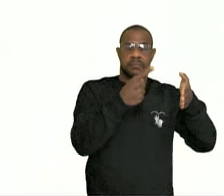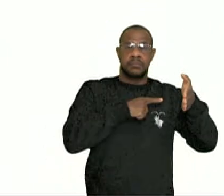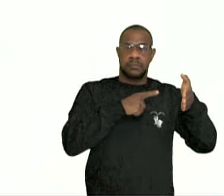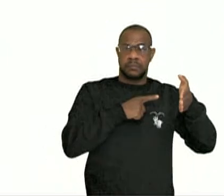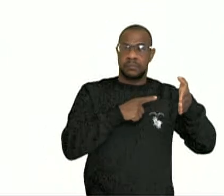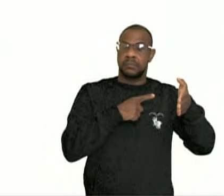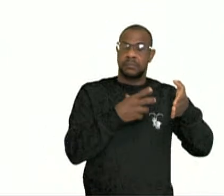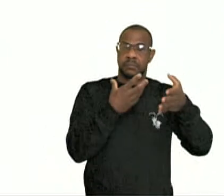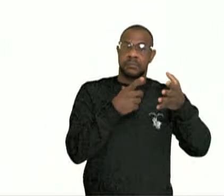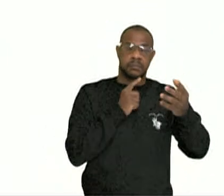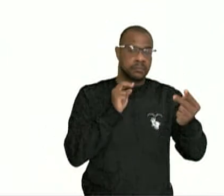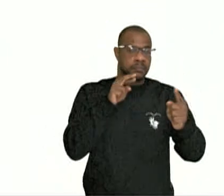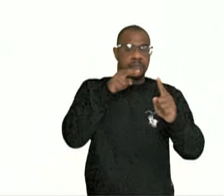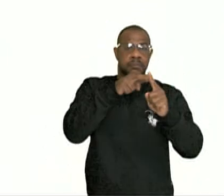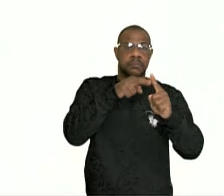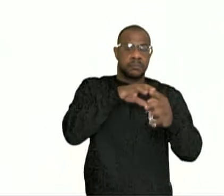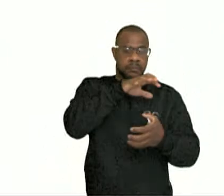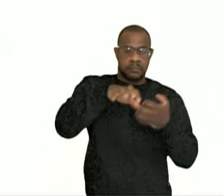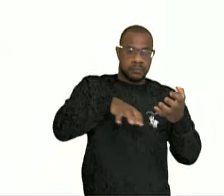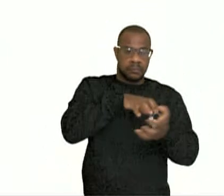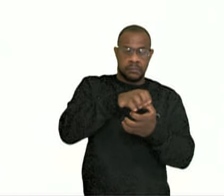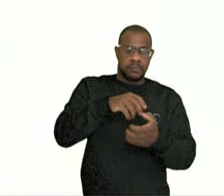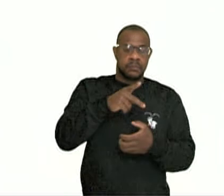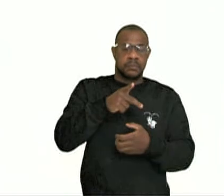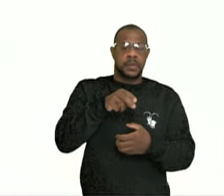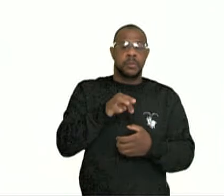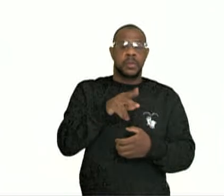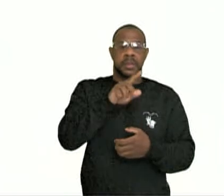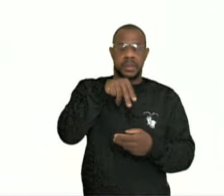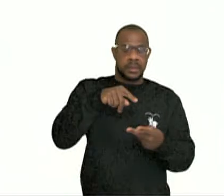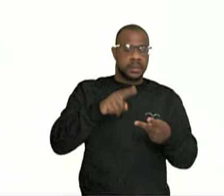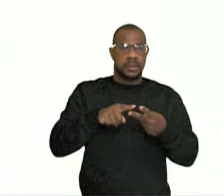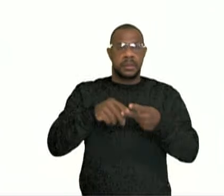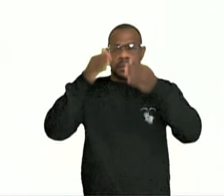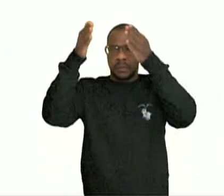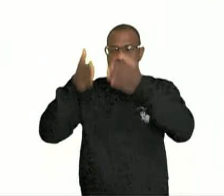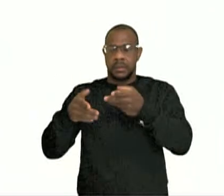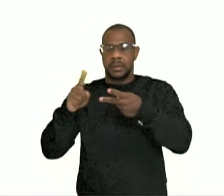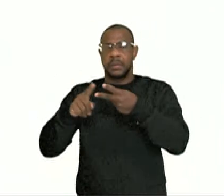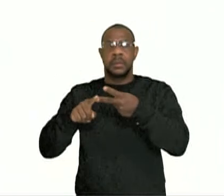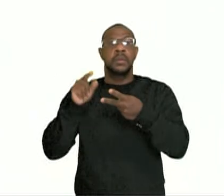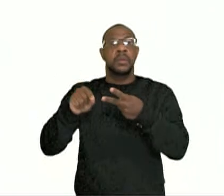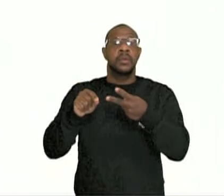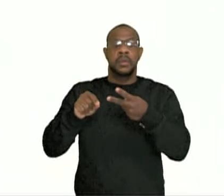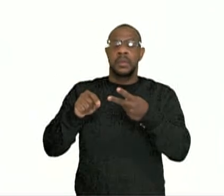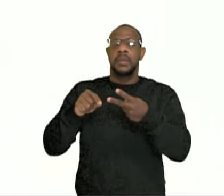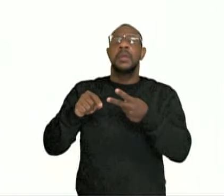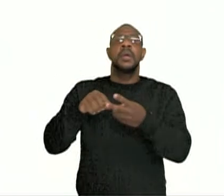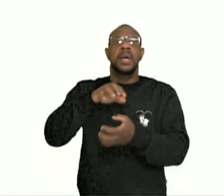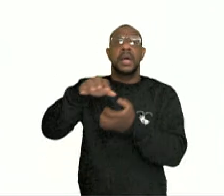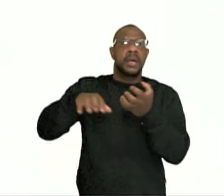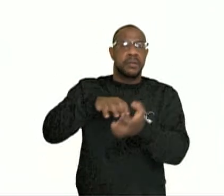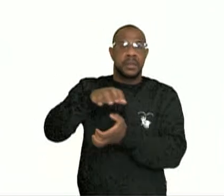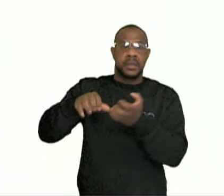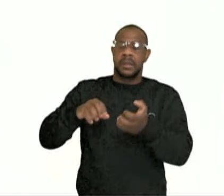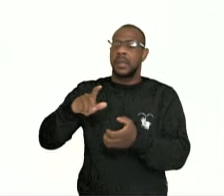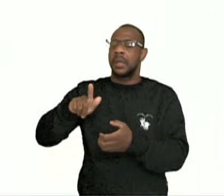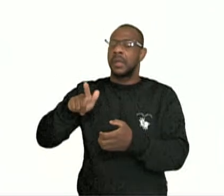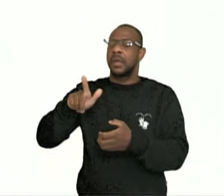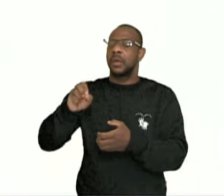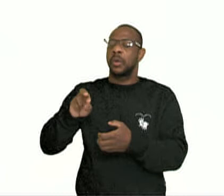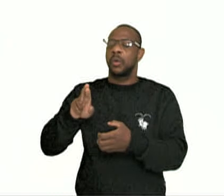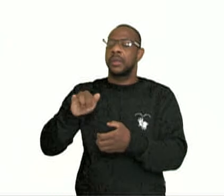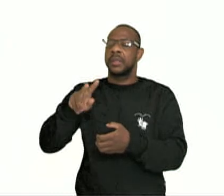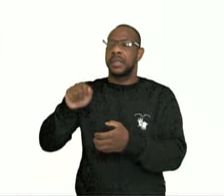que se referem à Revolução Puritana e na segunda coluna aqueles que definem a Revolução Gloriosa. Então a gente